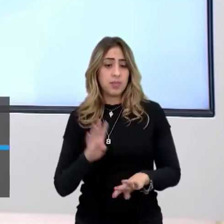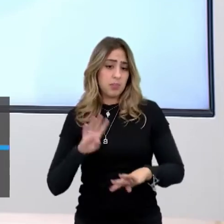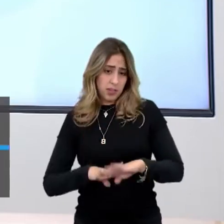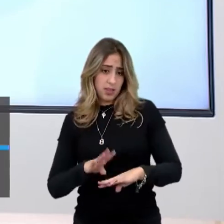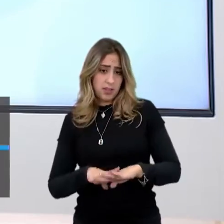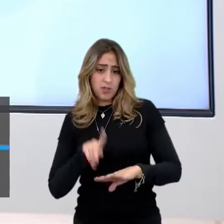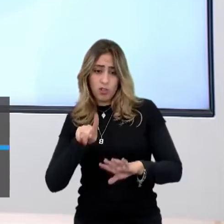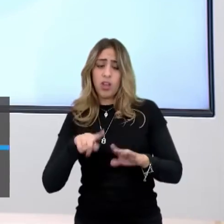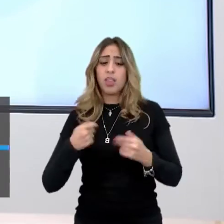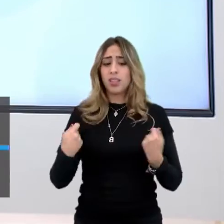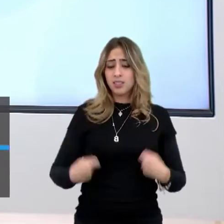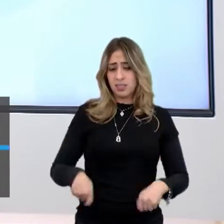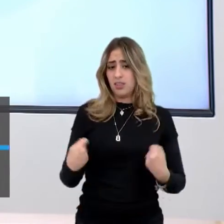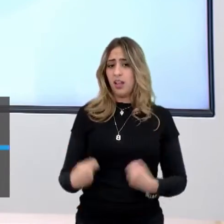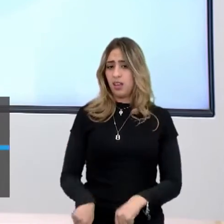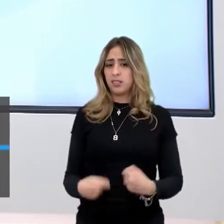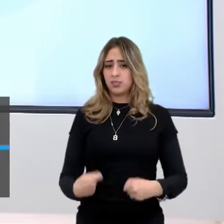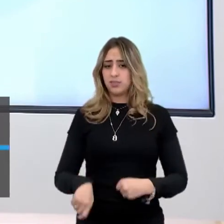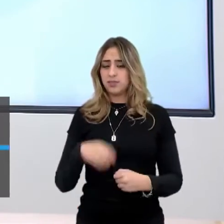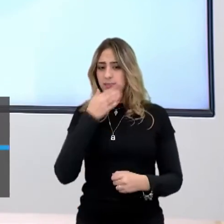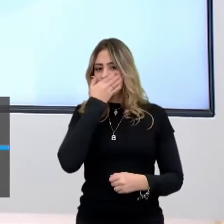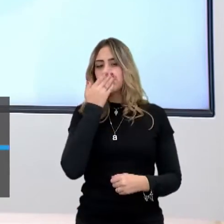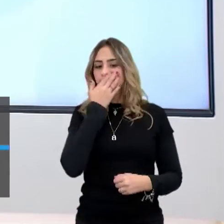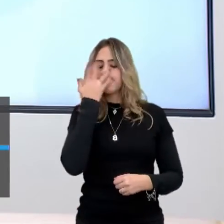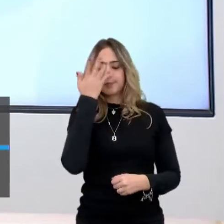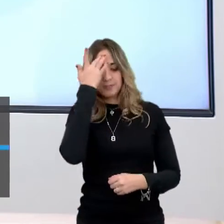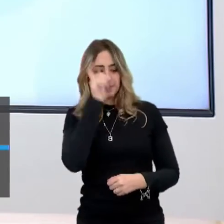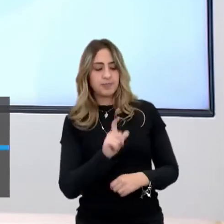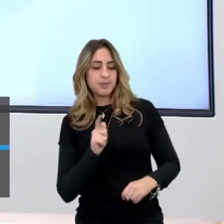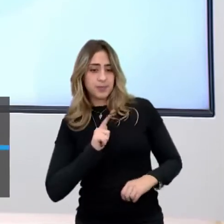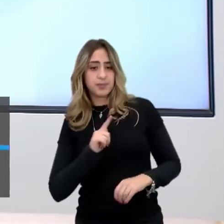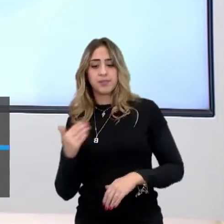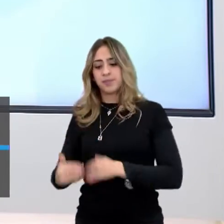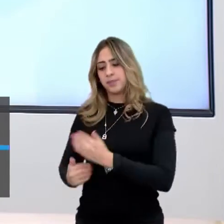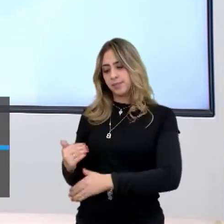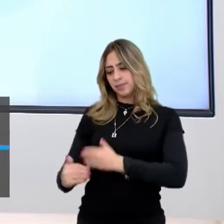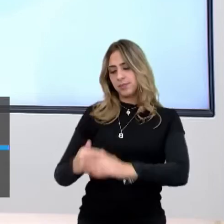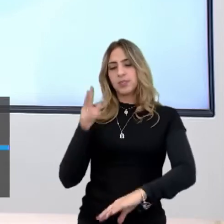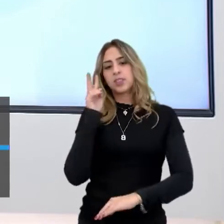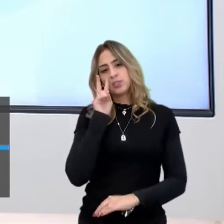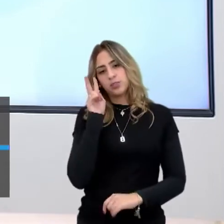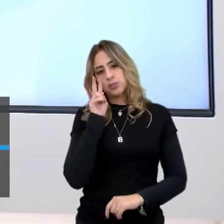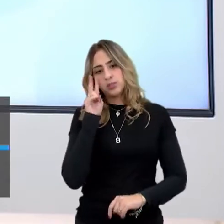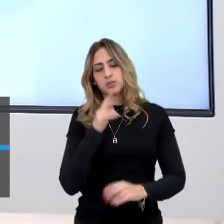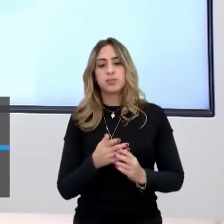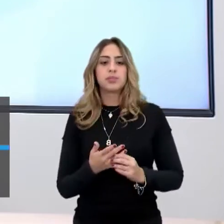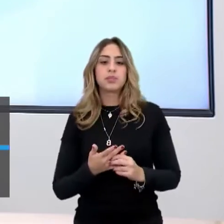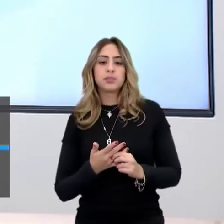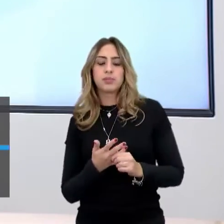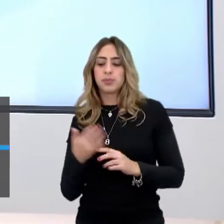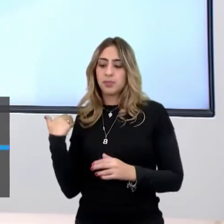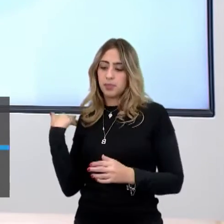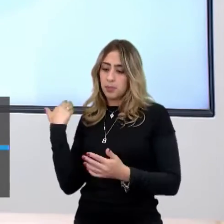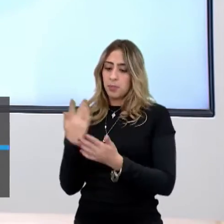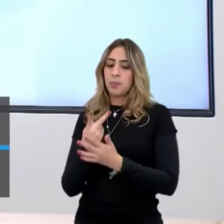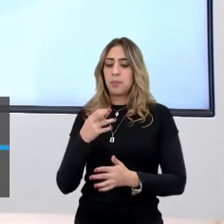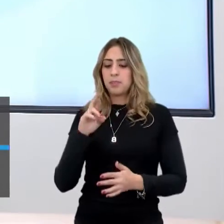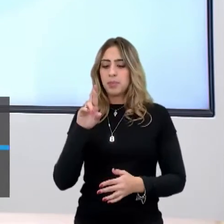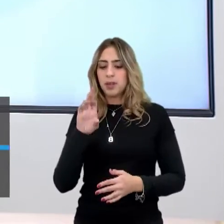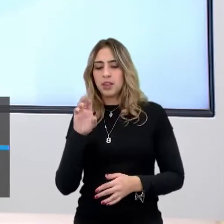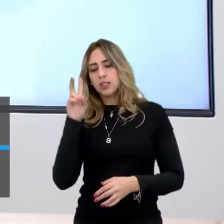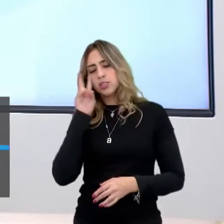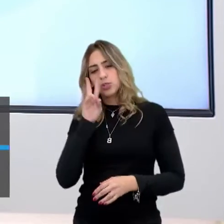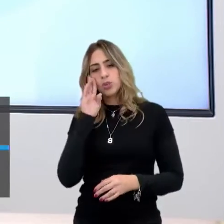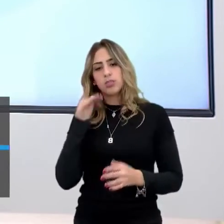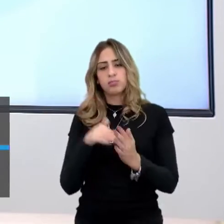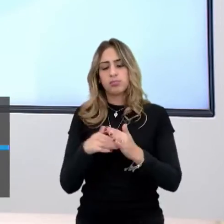a necessidade que o ser humano teve no decorrer da história, né? Desde a pré-história até os dias atuais, né? A